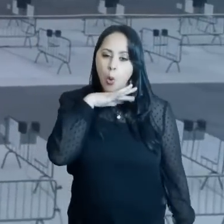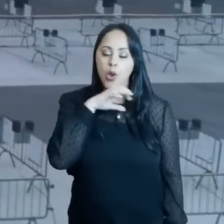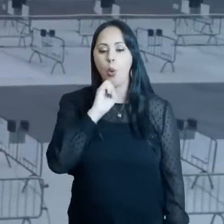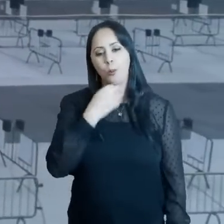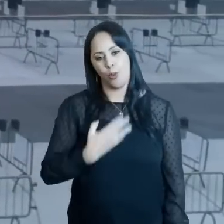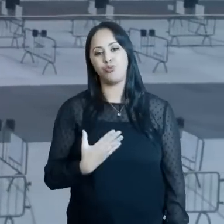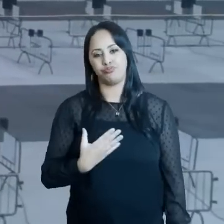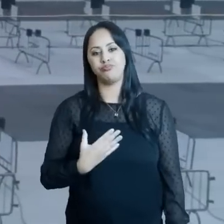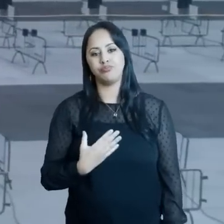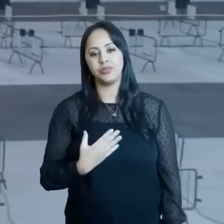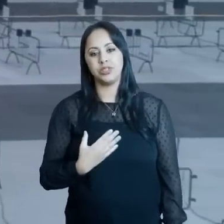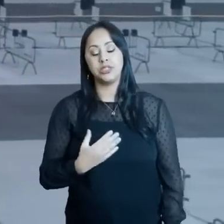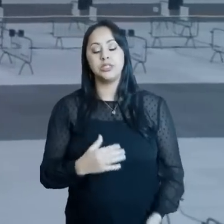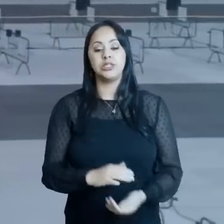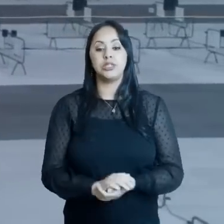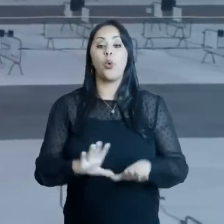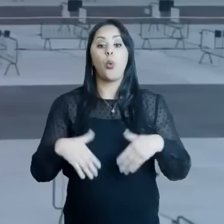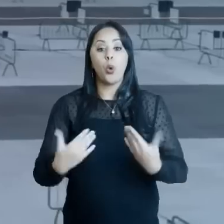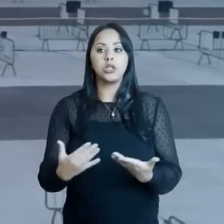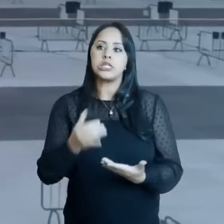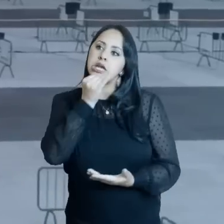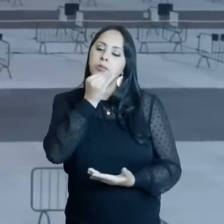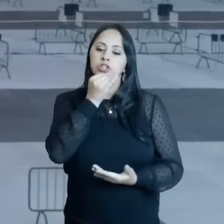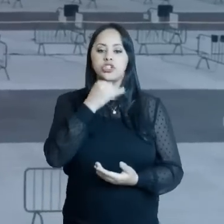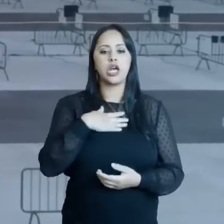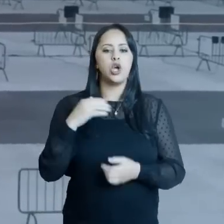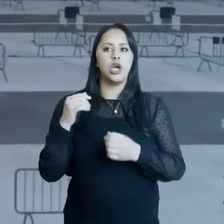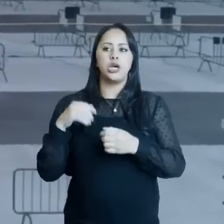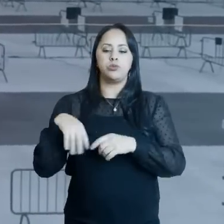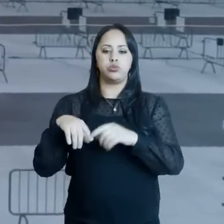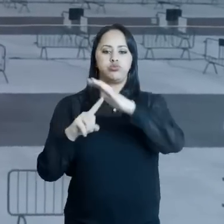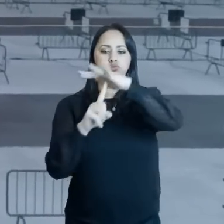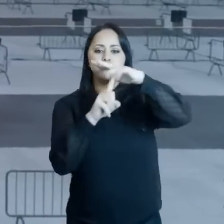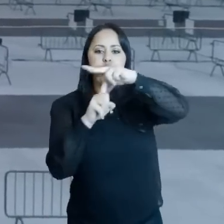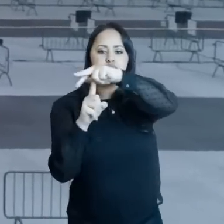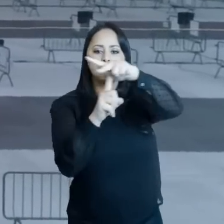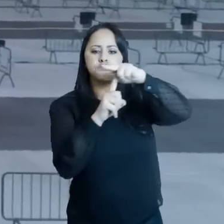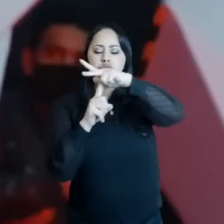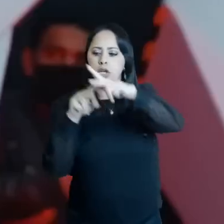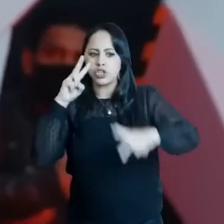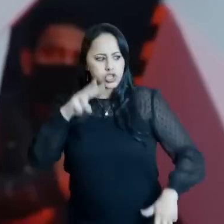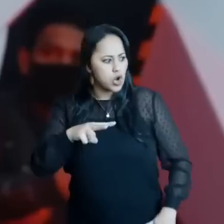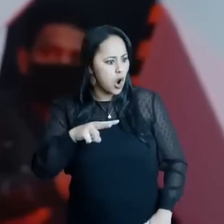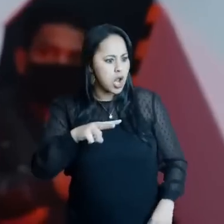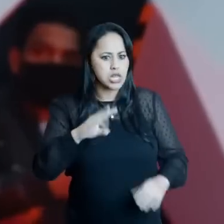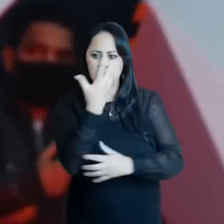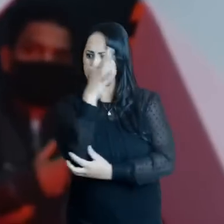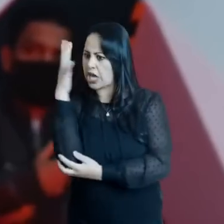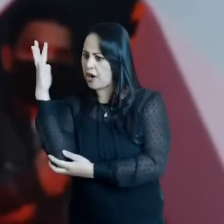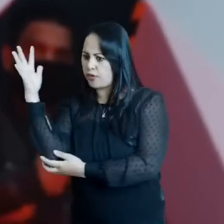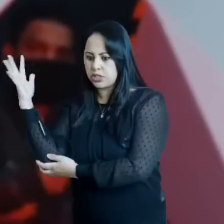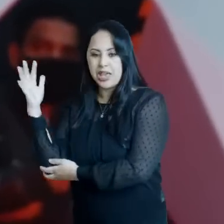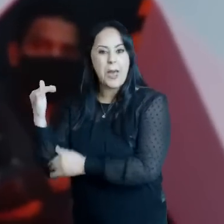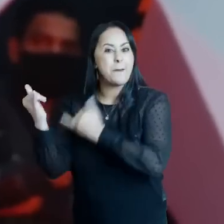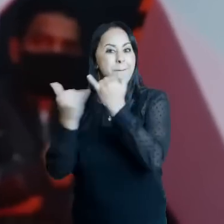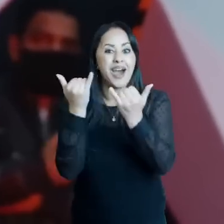Então, pelo fruto você conhece. Quando a gente está andando de avião, quando a gente está andando de helicóptero, a gente olha para as árvores, elas são todas iguais.